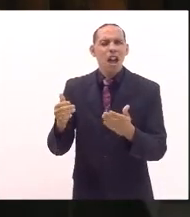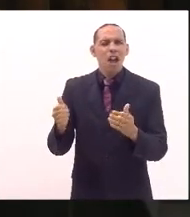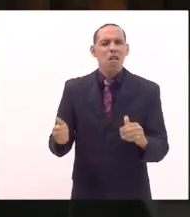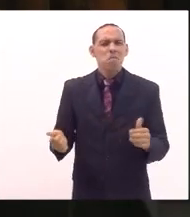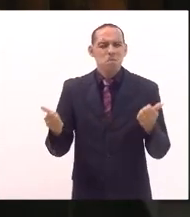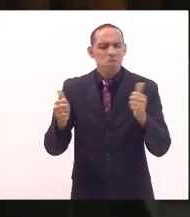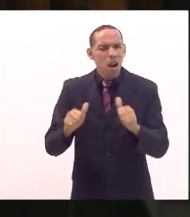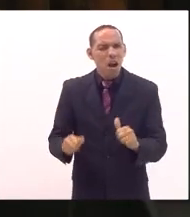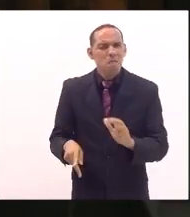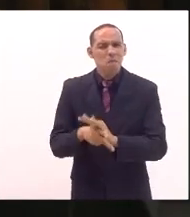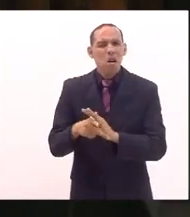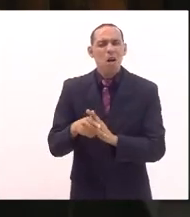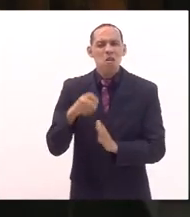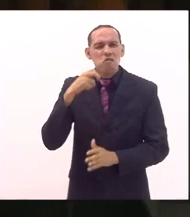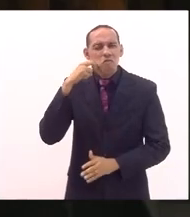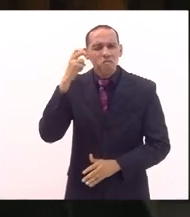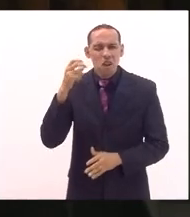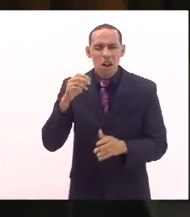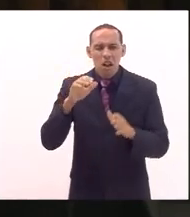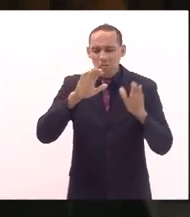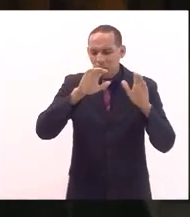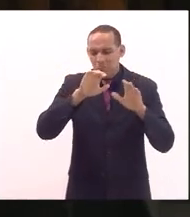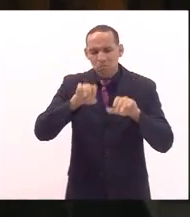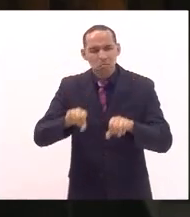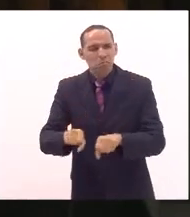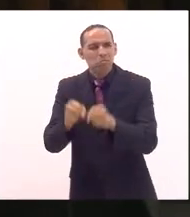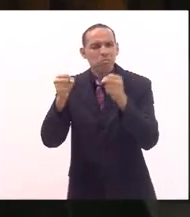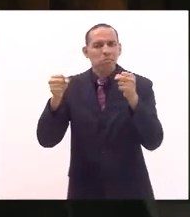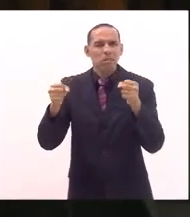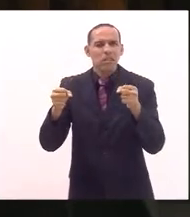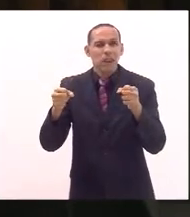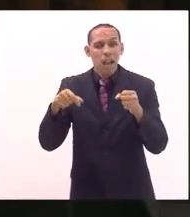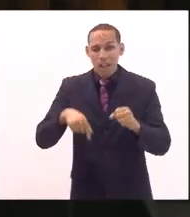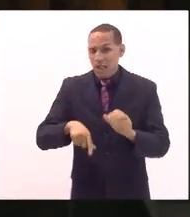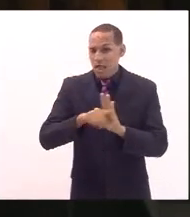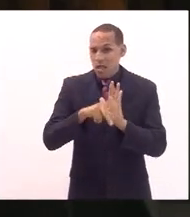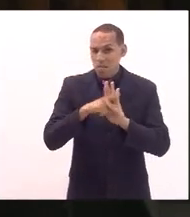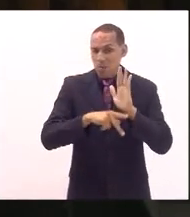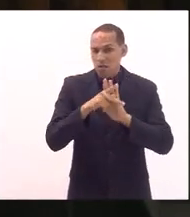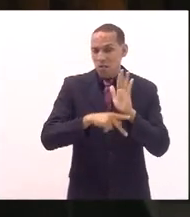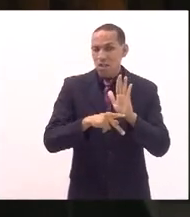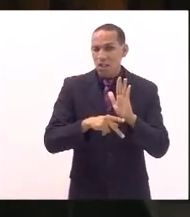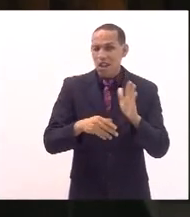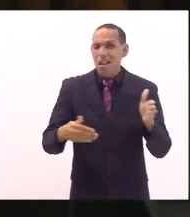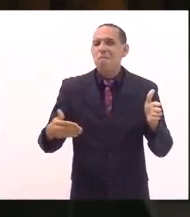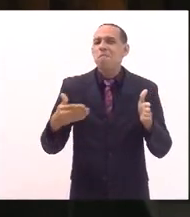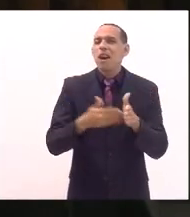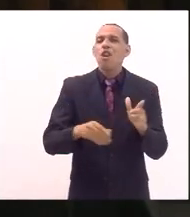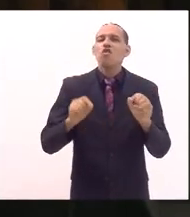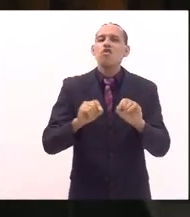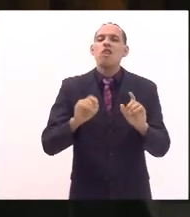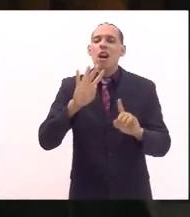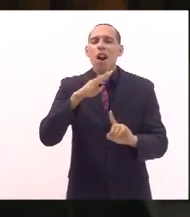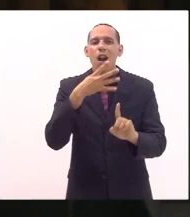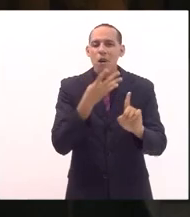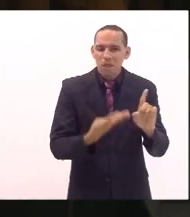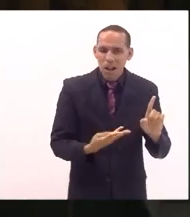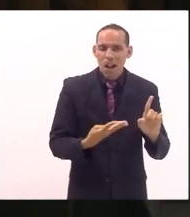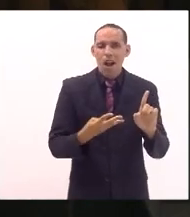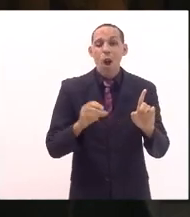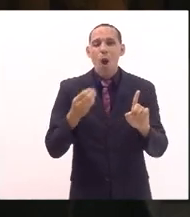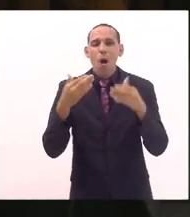monumento da vergonha e que fique claro a um projeto de lei nessa casa e impedindo qualquer tipo de homenagem